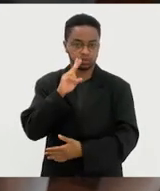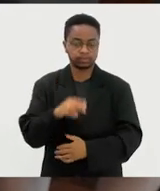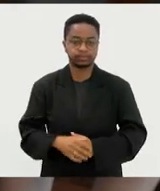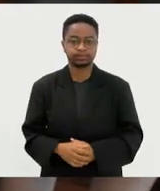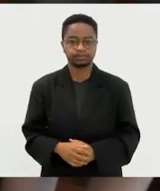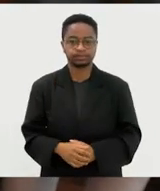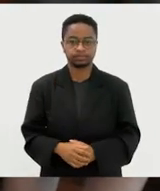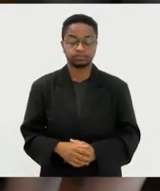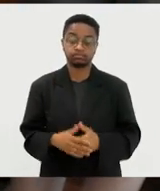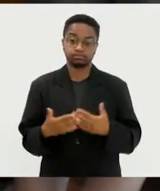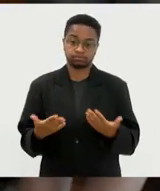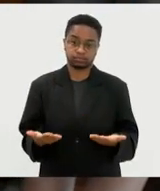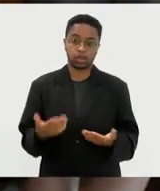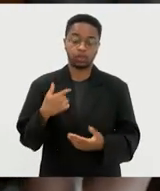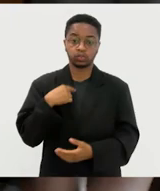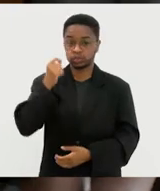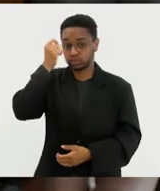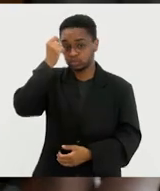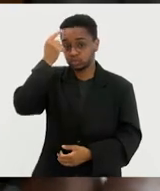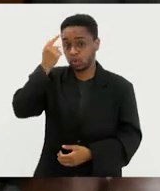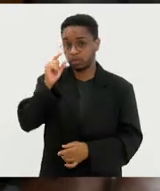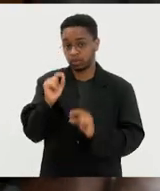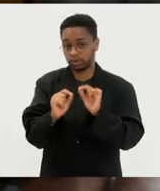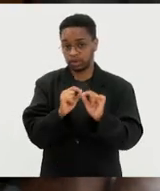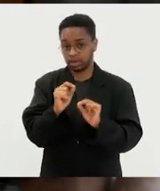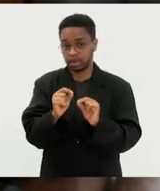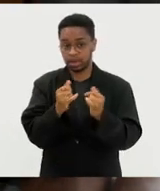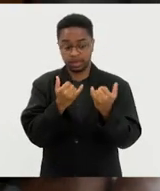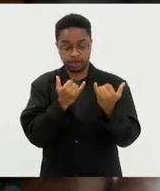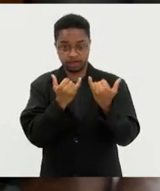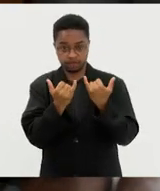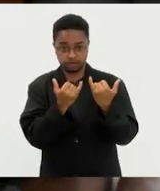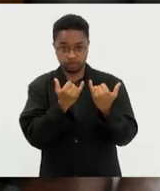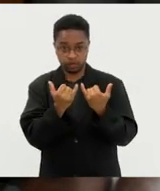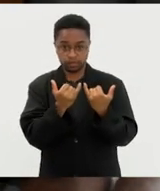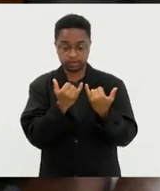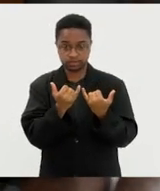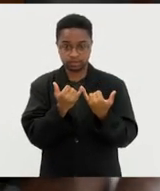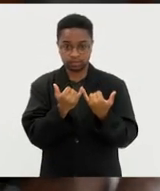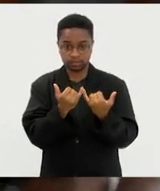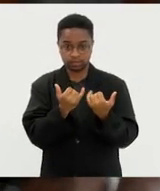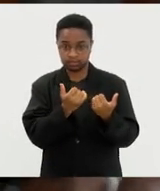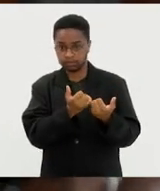Segundo eu sei, esses dados chegaram na Fazenda